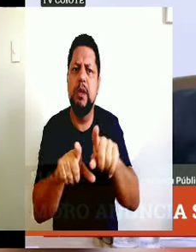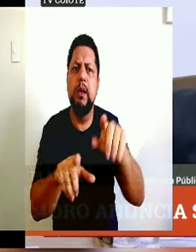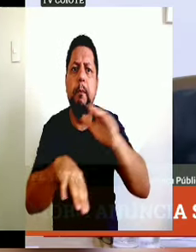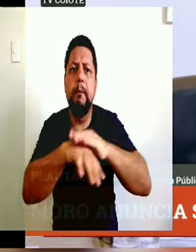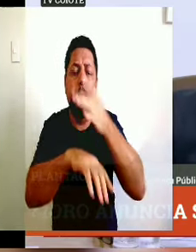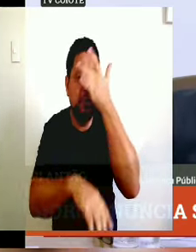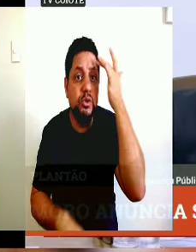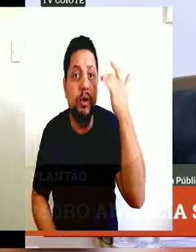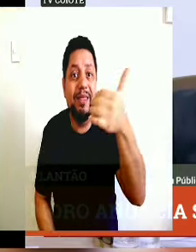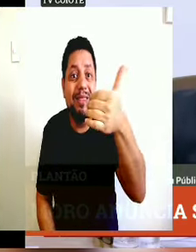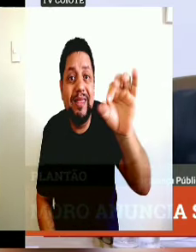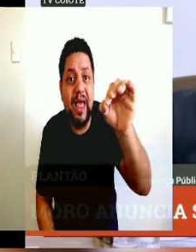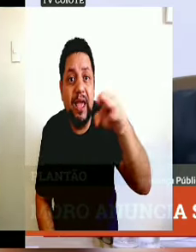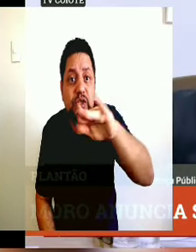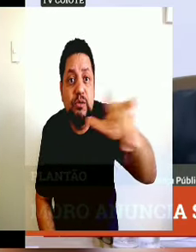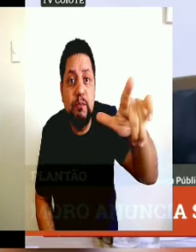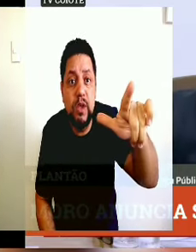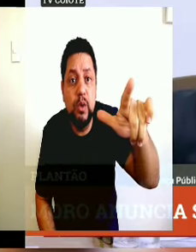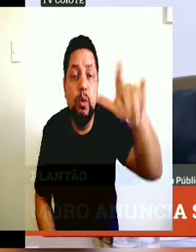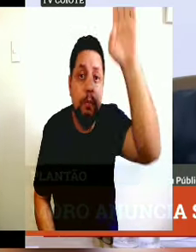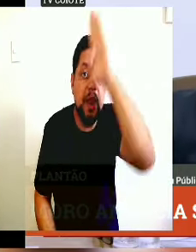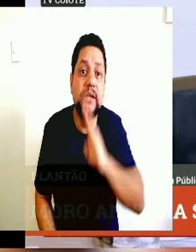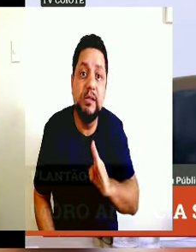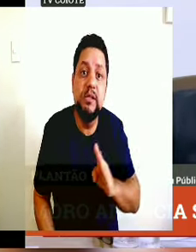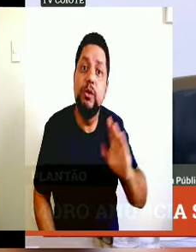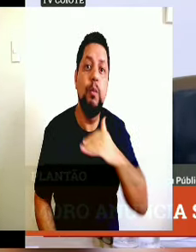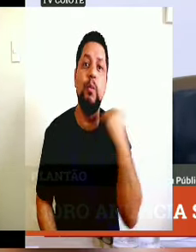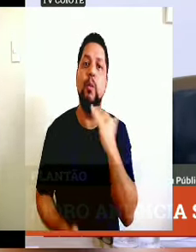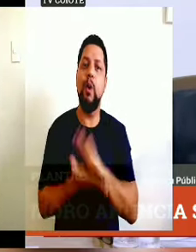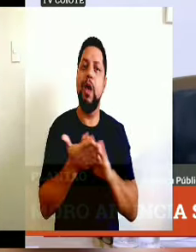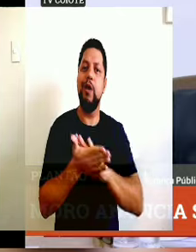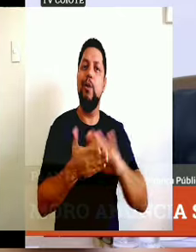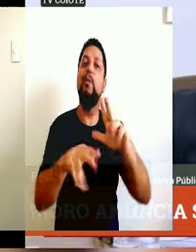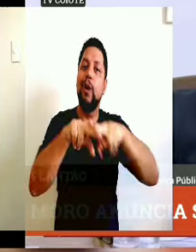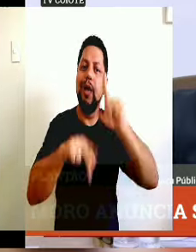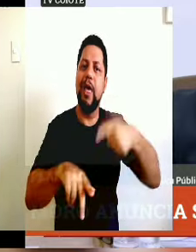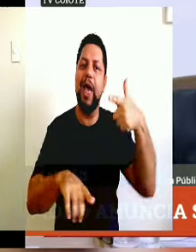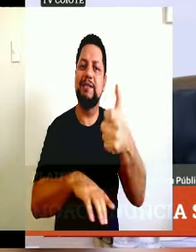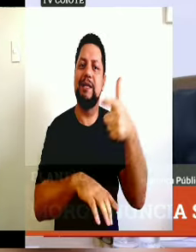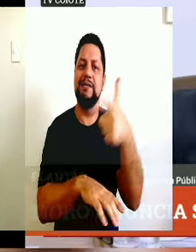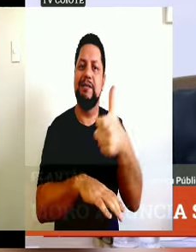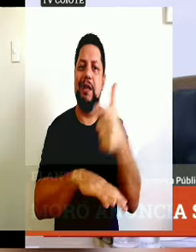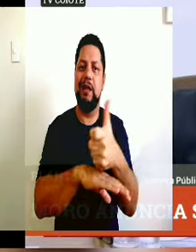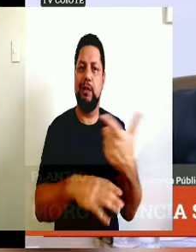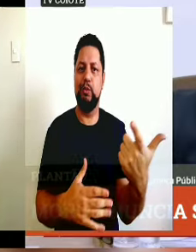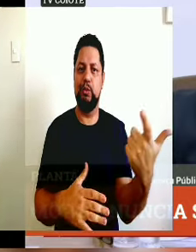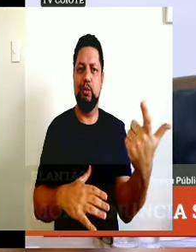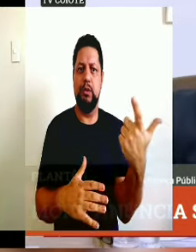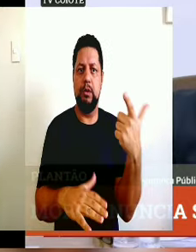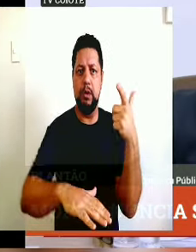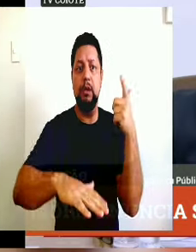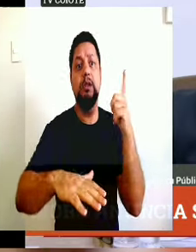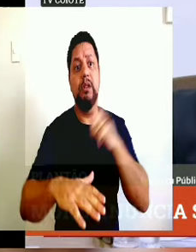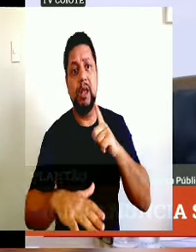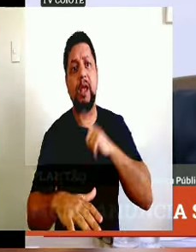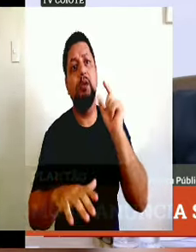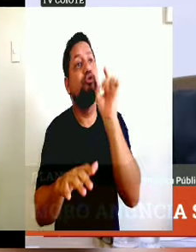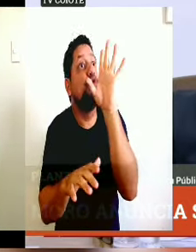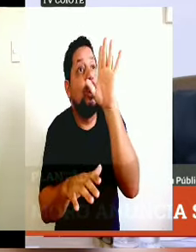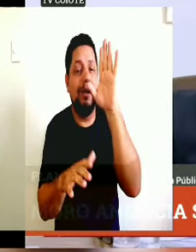mil brasileiros deixaram de ser assassinados. Claro, né, é um resultado compartilhado com os